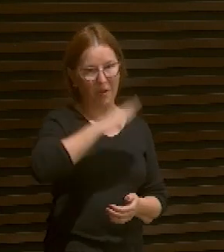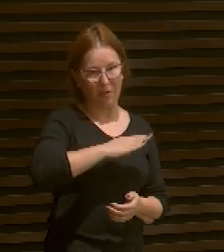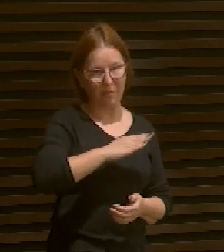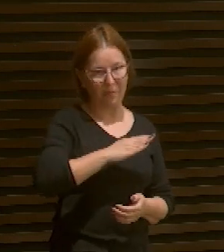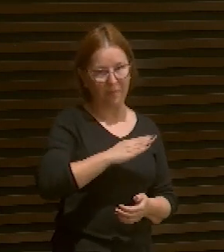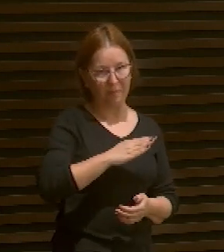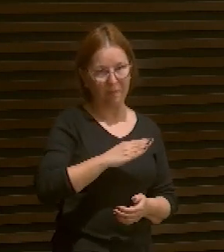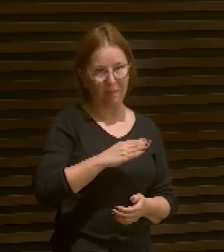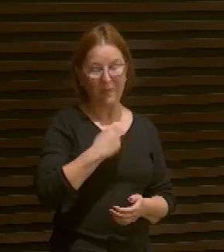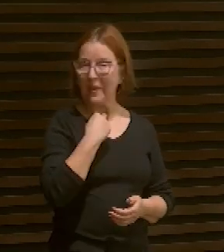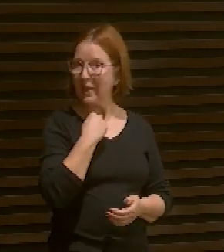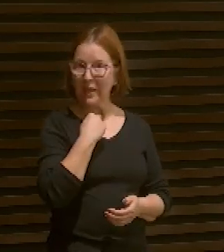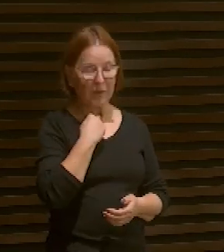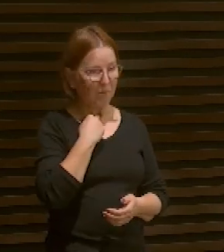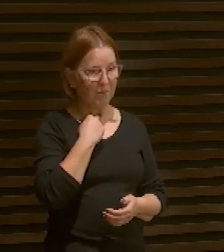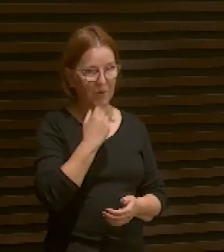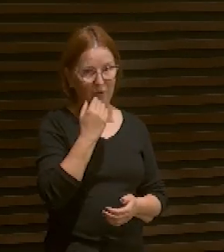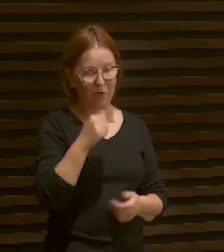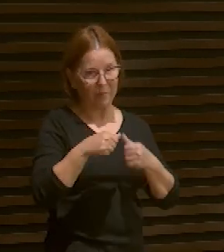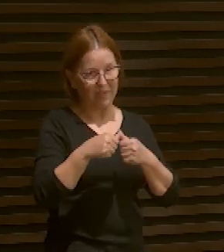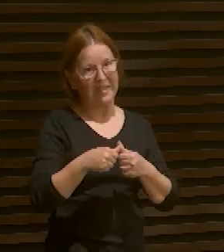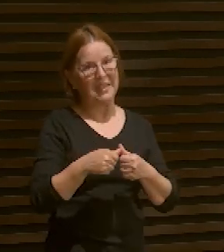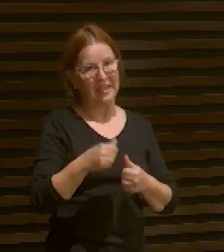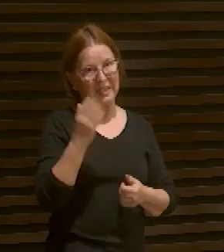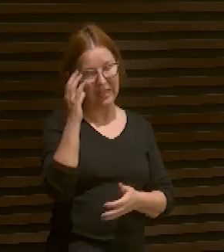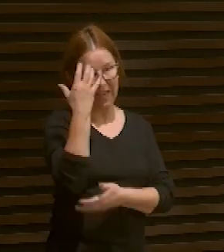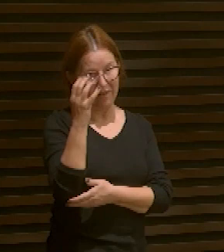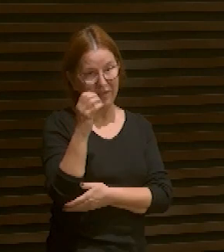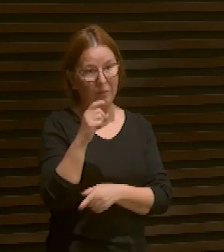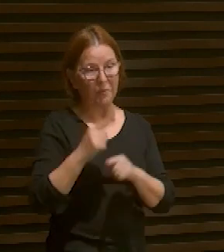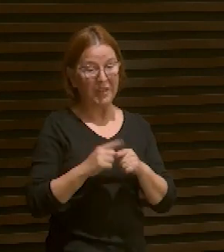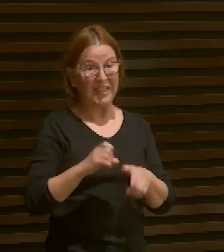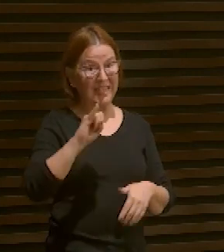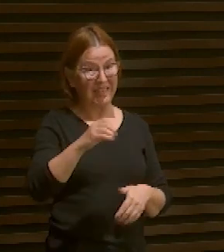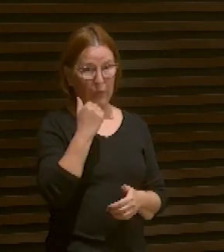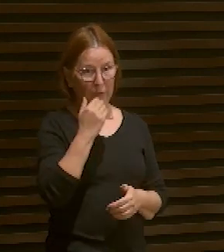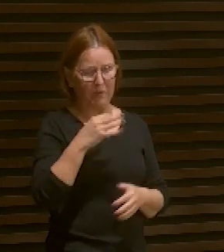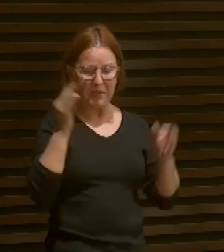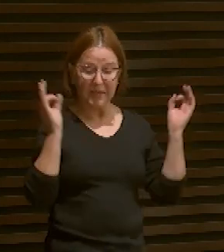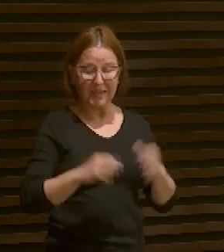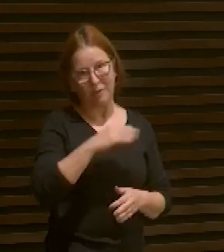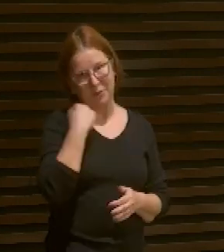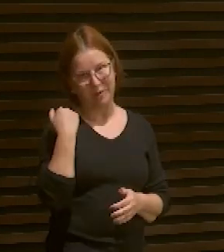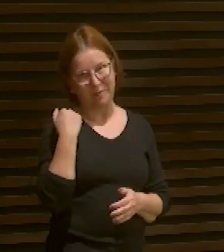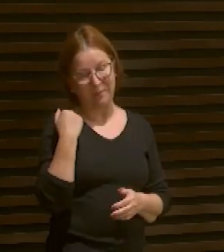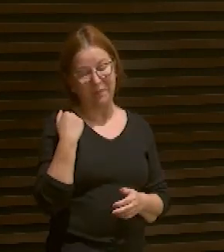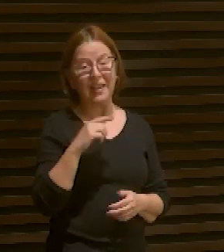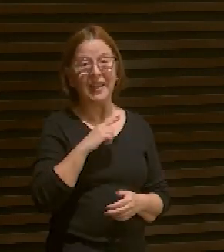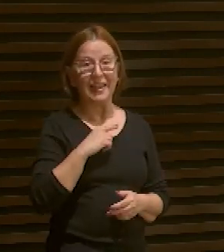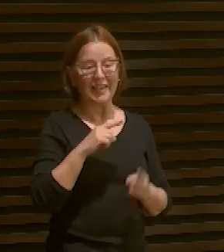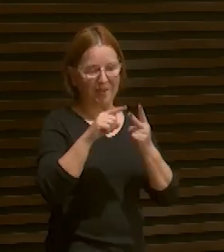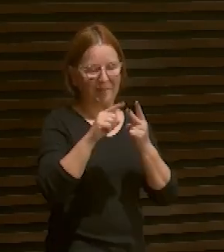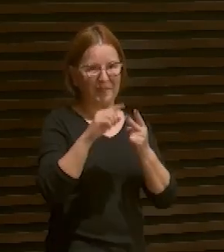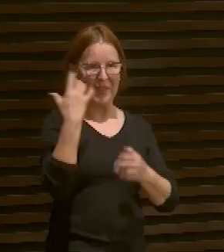você não pode comer dessa árvore, porque disse Deus, se comeres, certamente morrerás. E você tem a árvore da